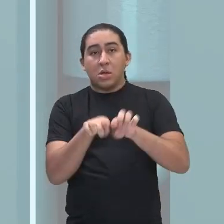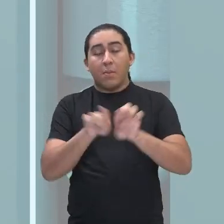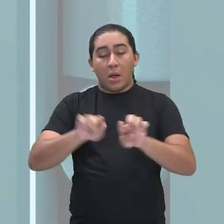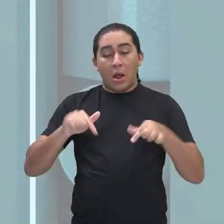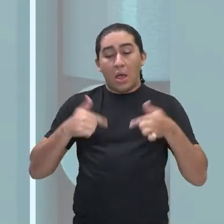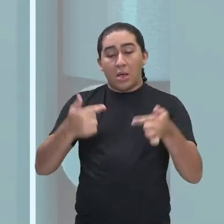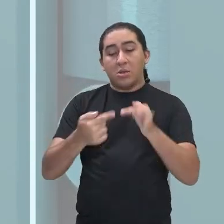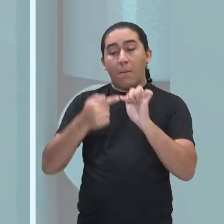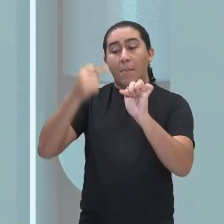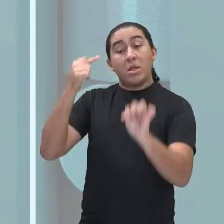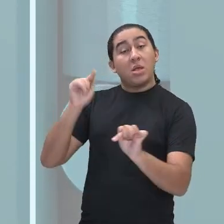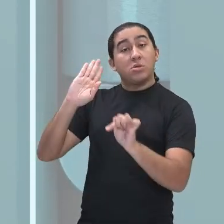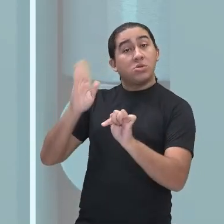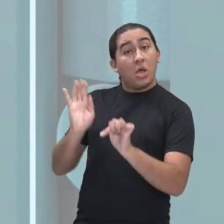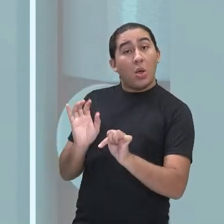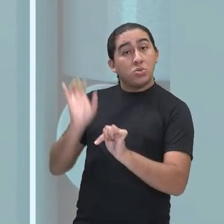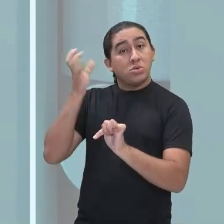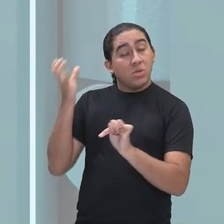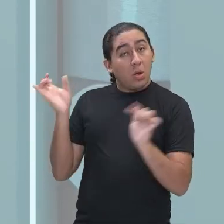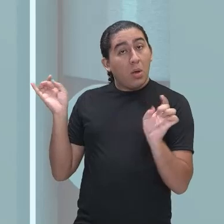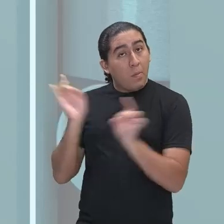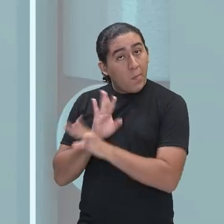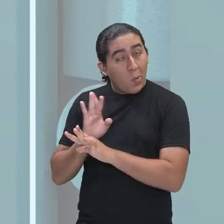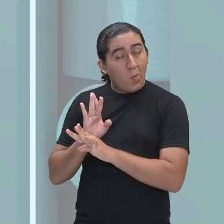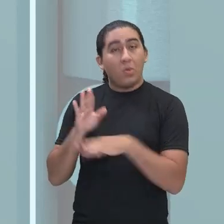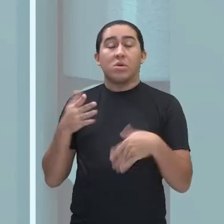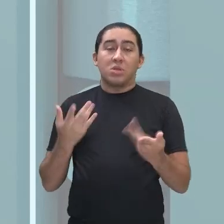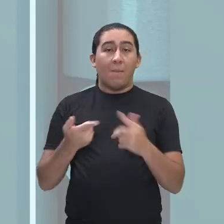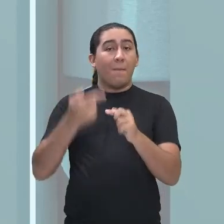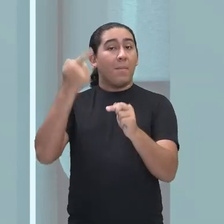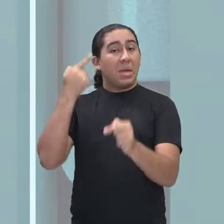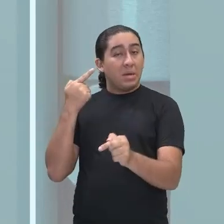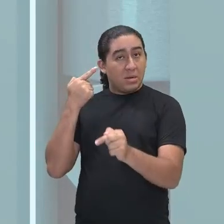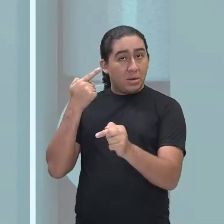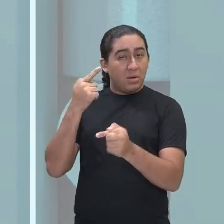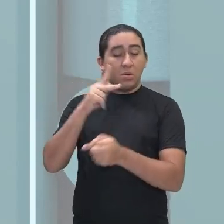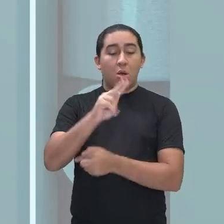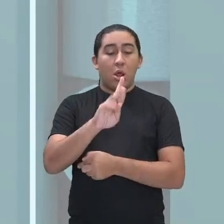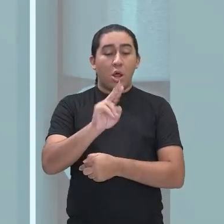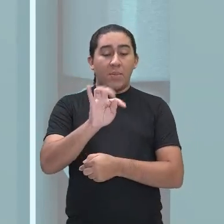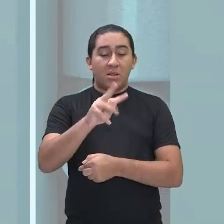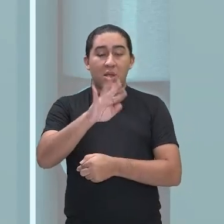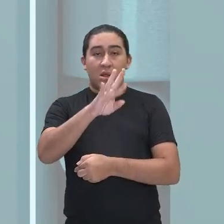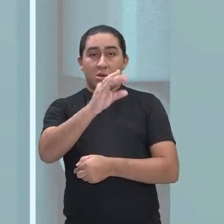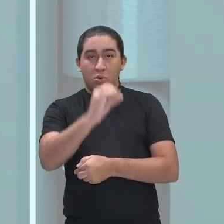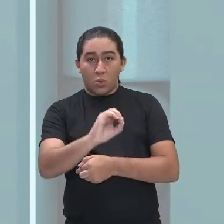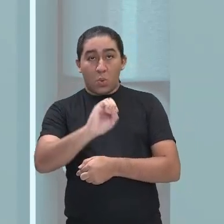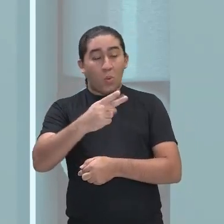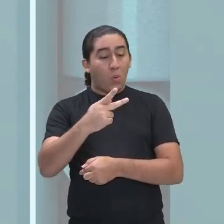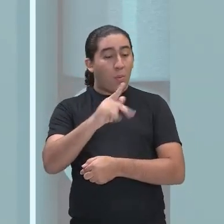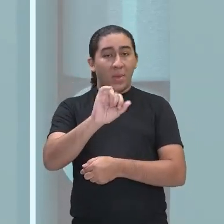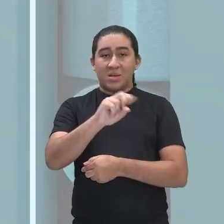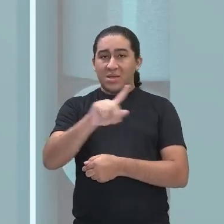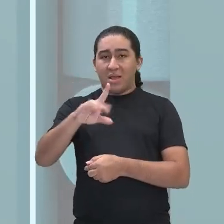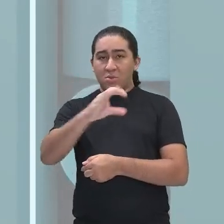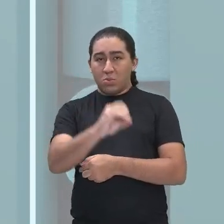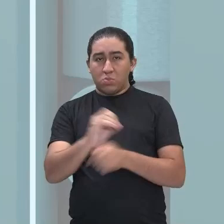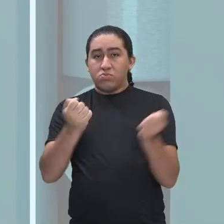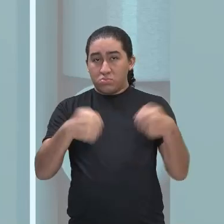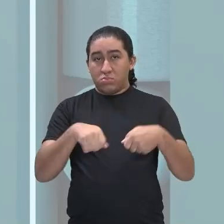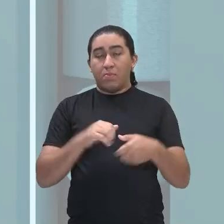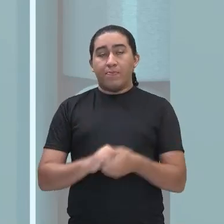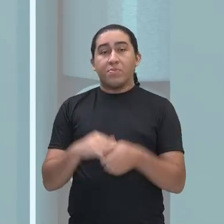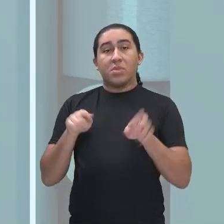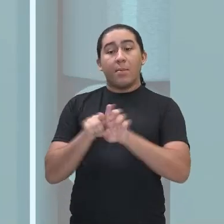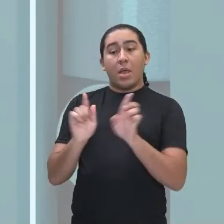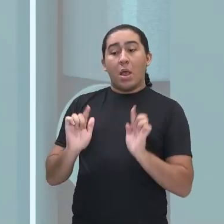que já passaram, que nós chamamos de pretérito, ou passado mesmo, podemos chamar, e